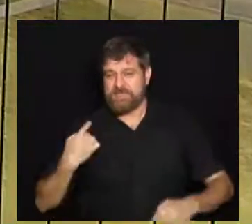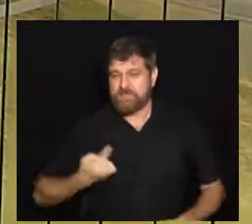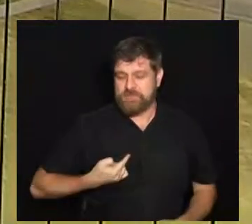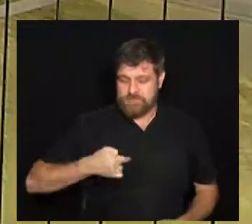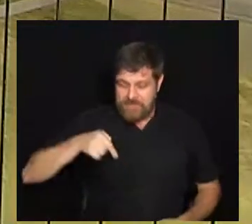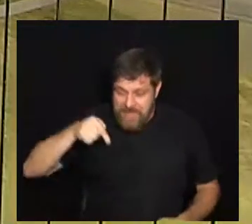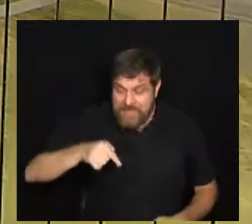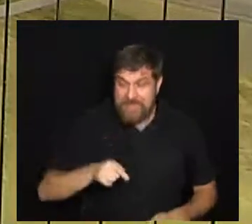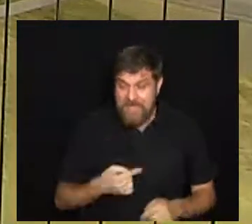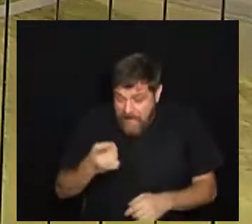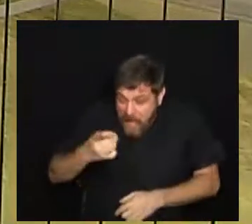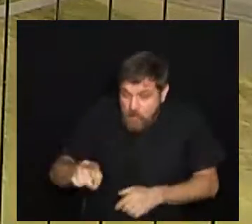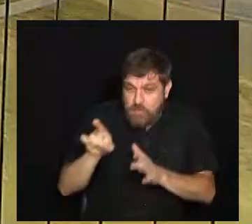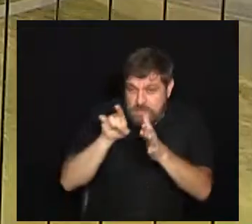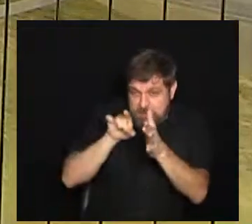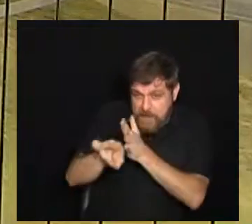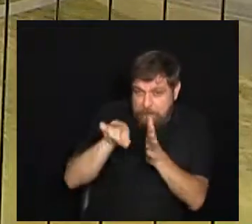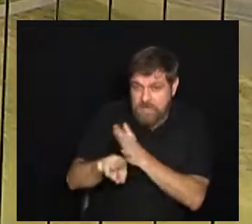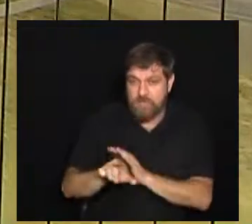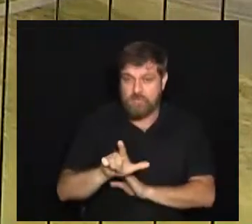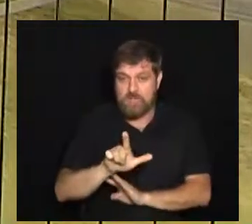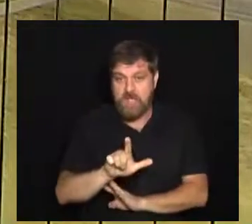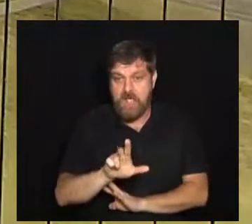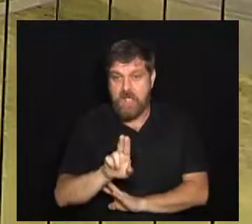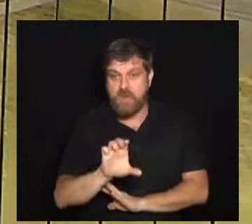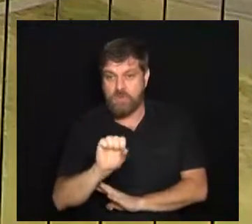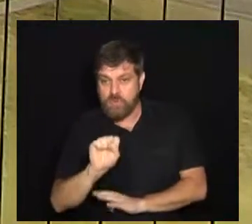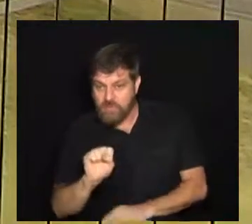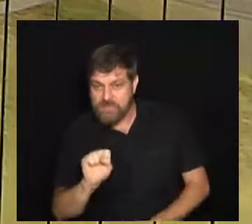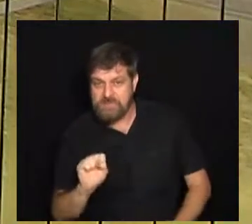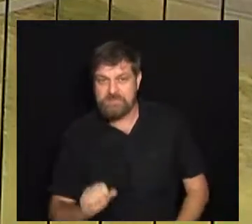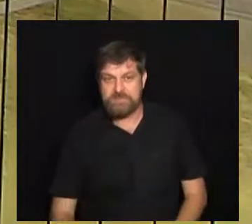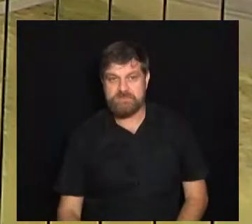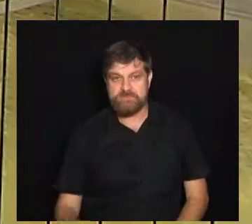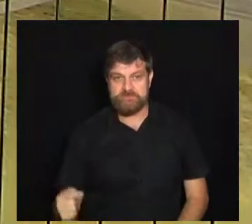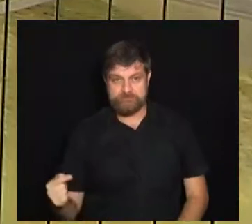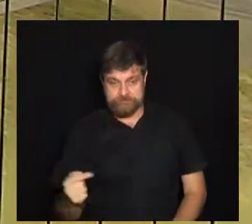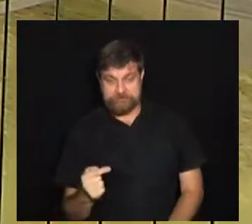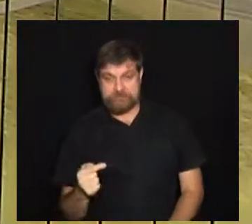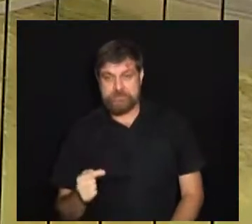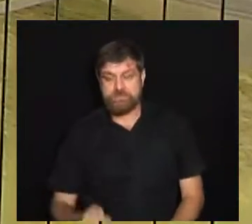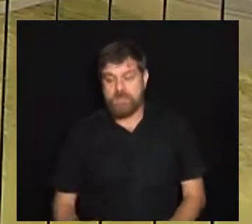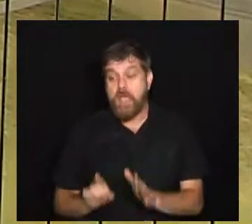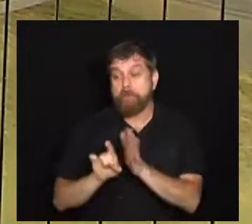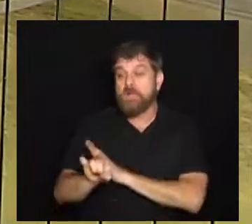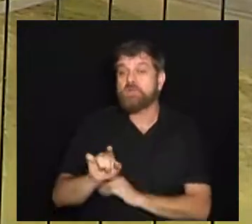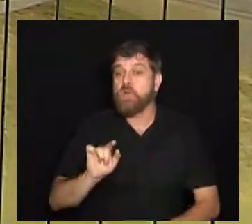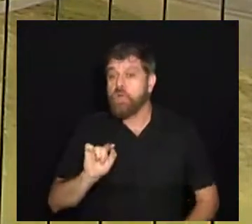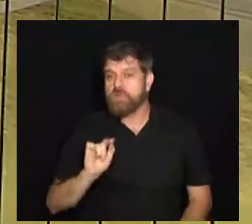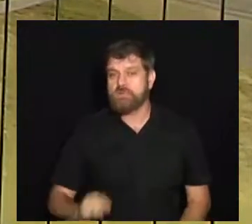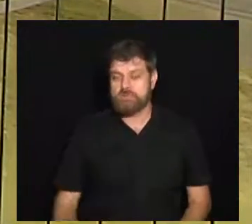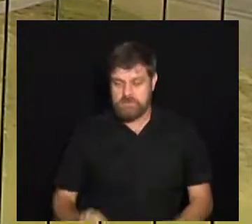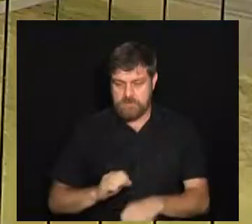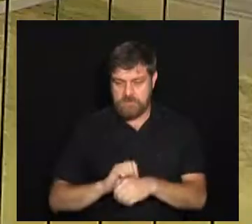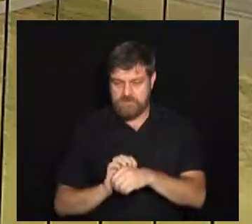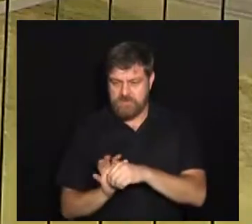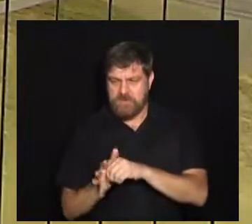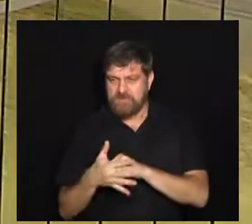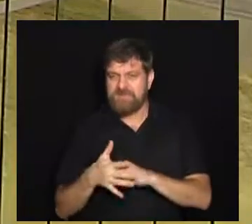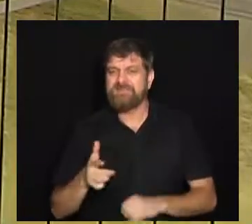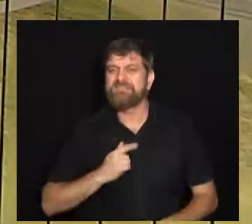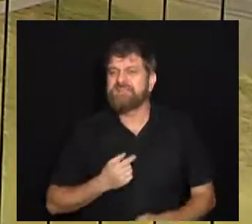nossos estudos a última pergunta então do luiz acredito que seja do novo campos elíseos quando você tá com o vírus